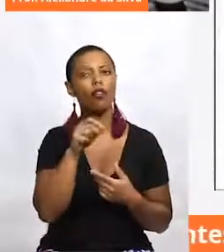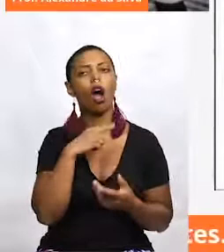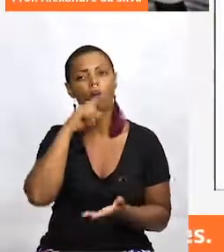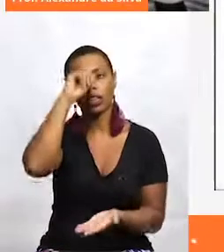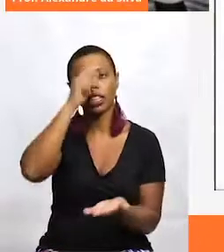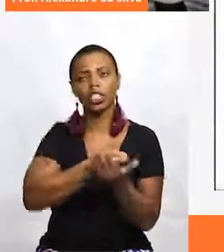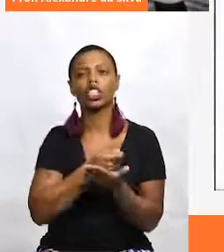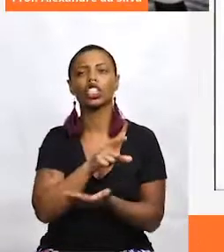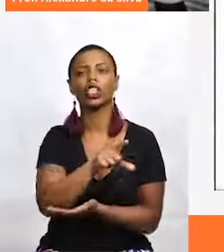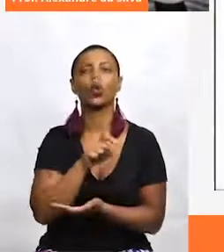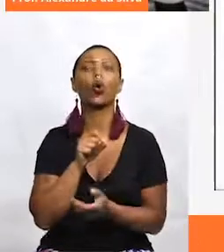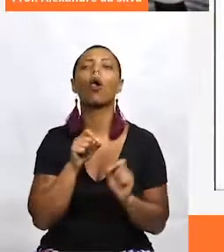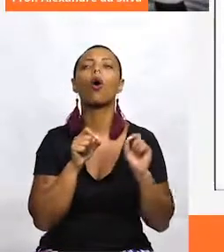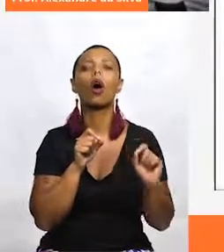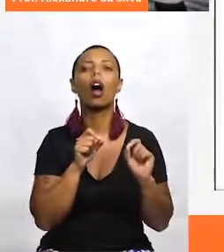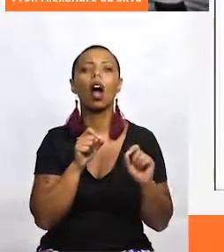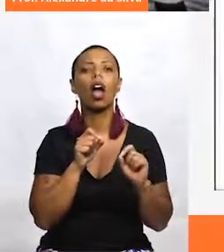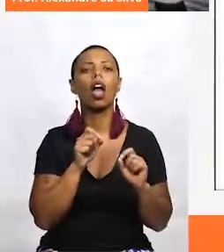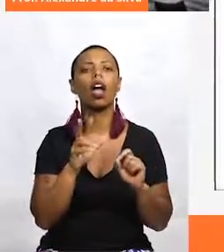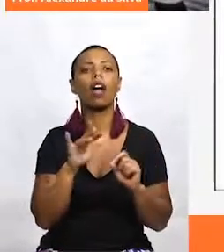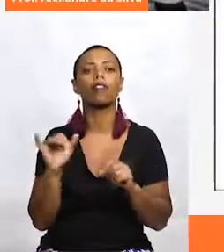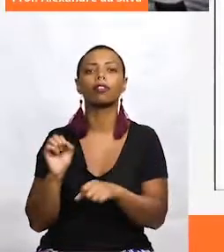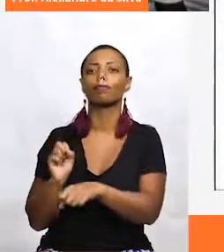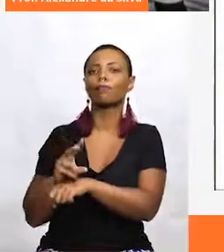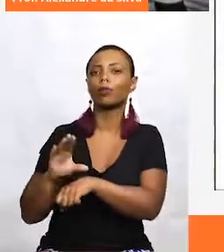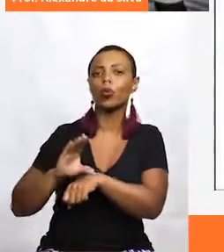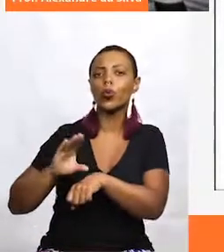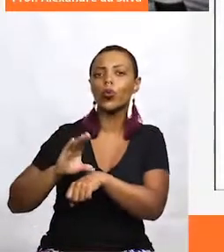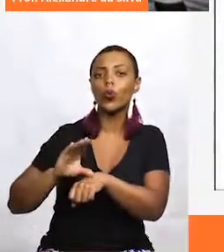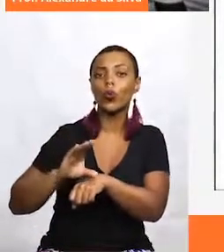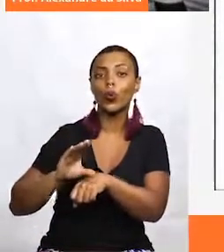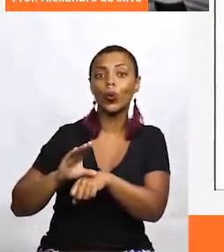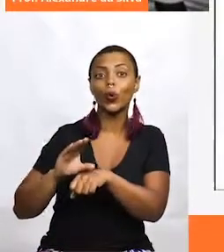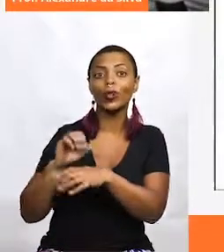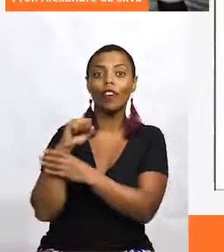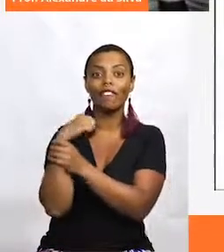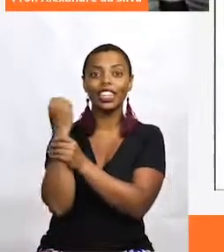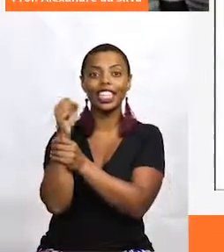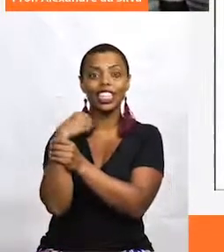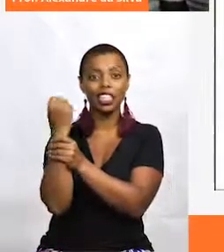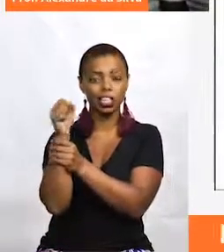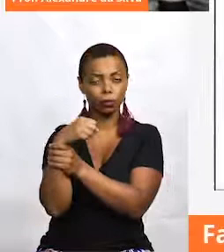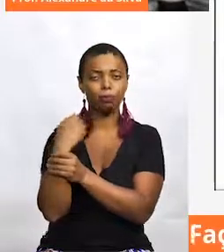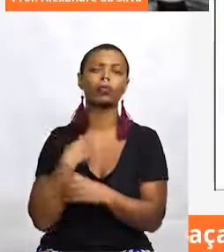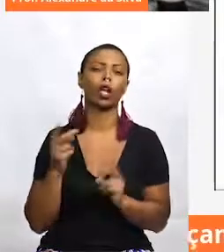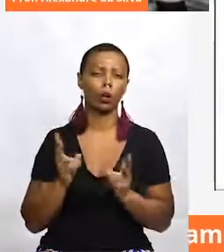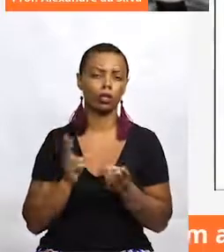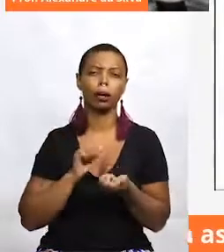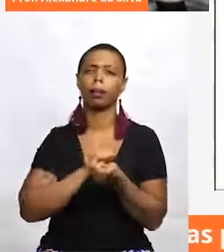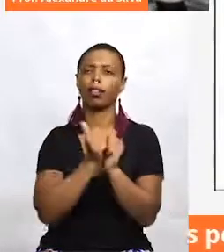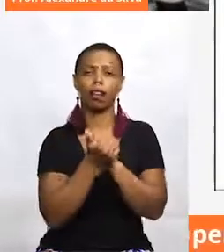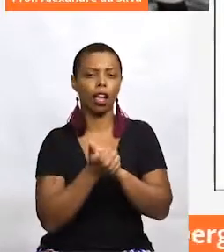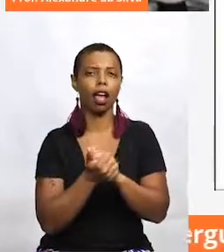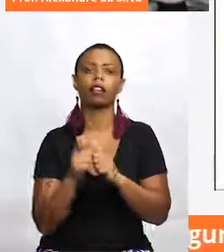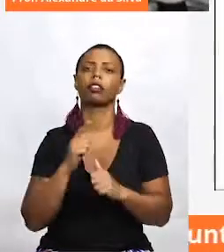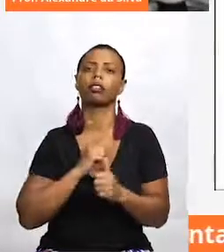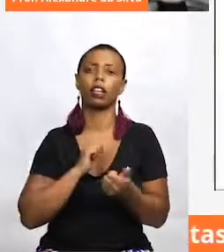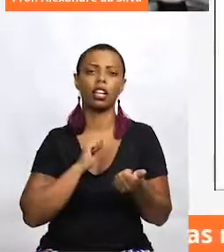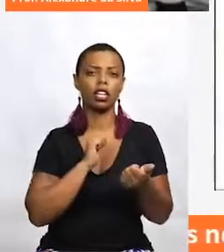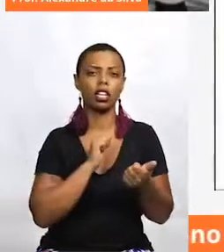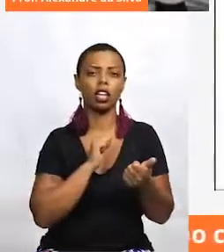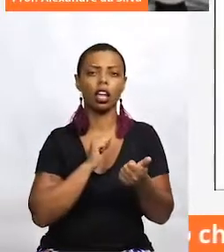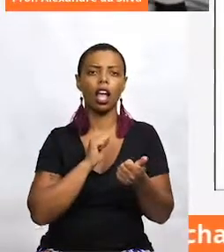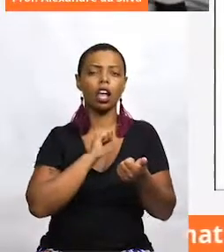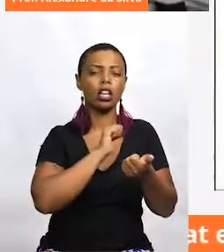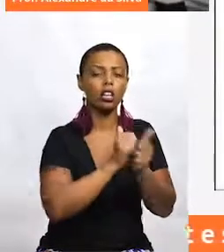escolher cursar o curso de fisioterapia. Eu sempre fui atleta, né, pratiquei esporte por muitos anos, eu